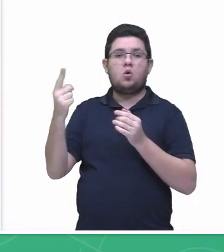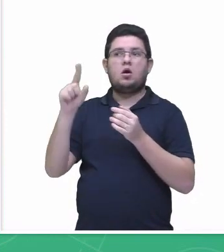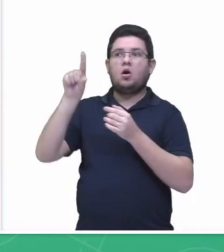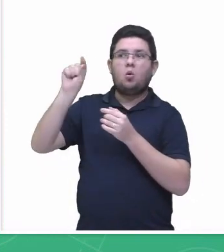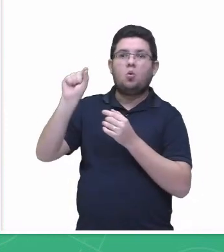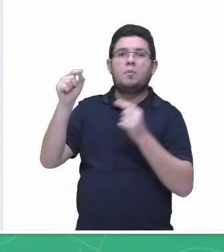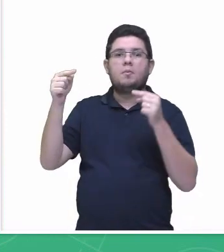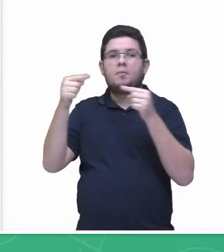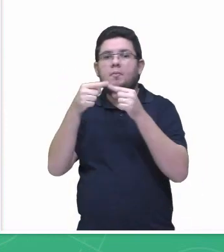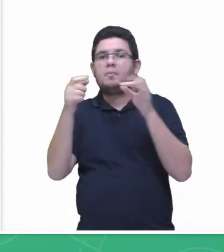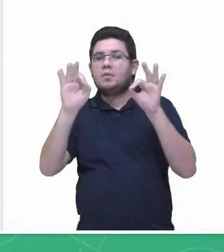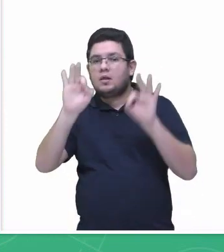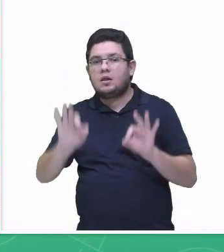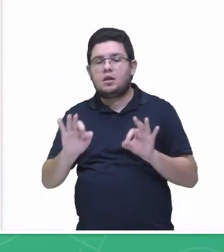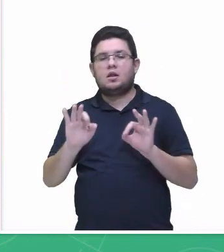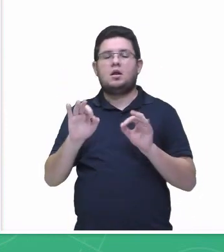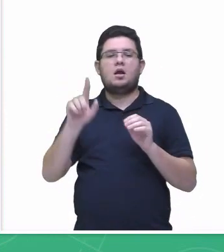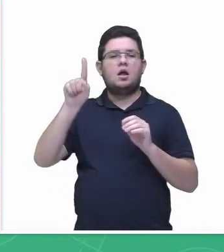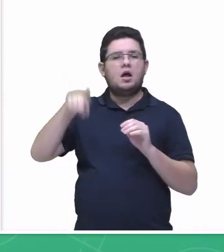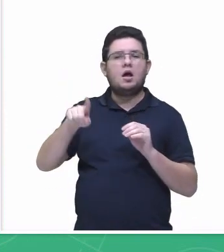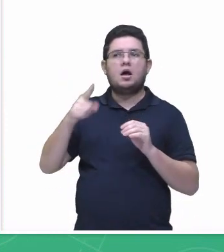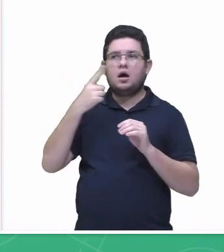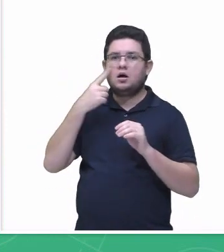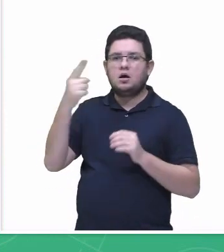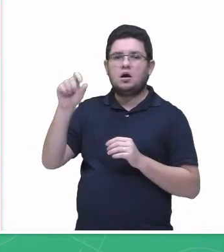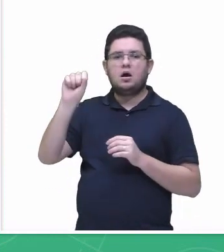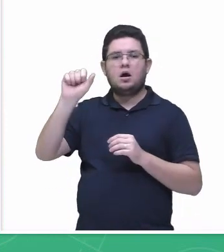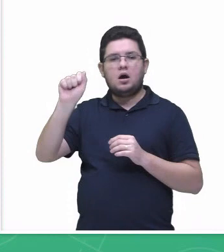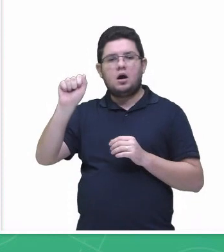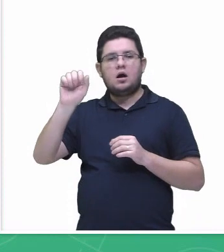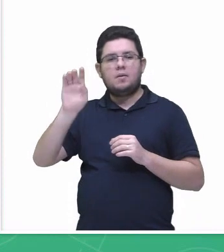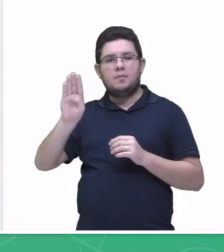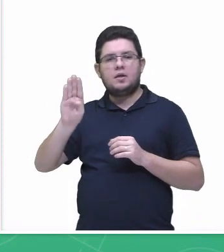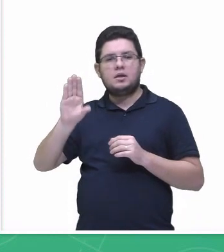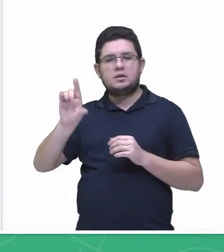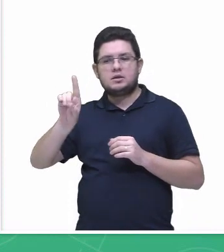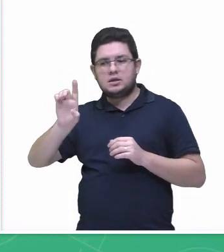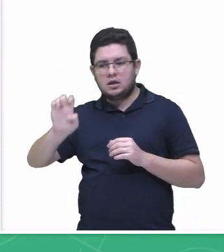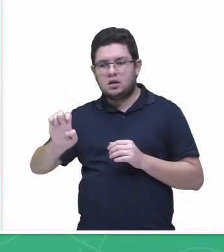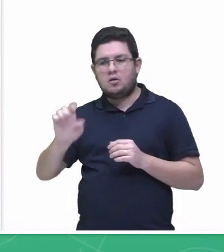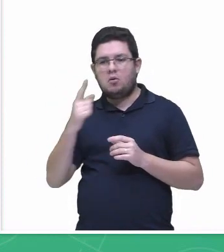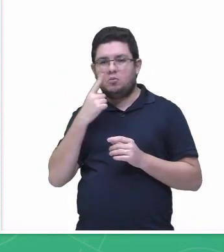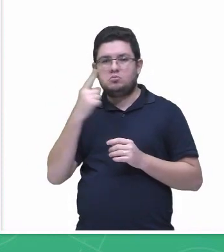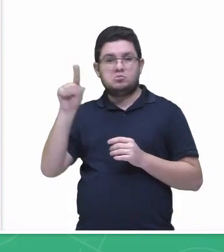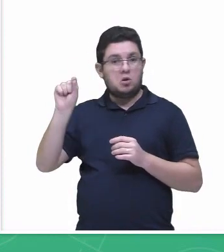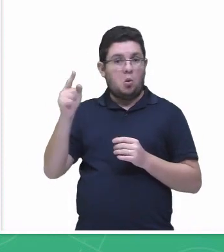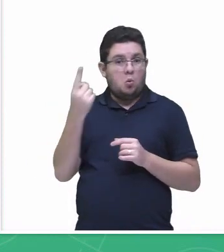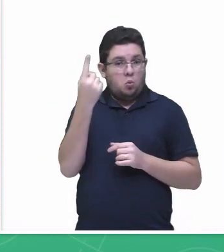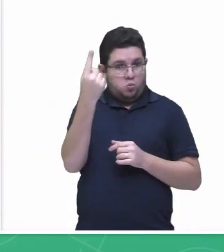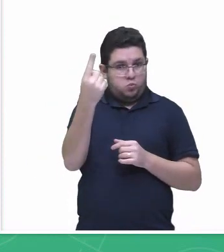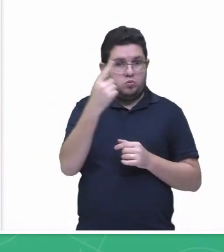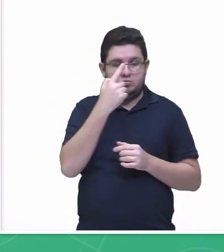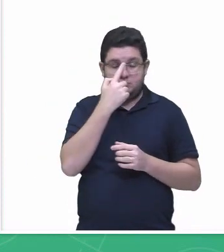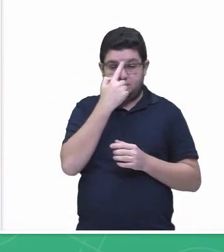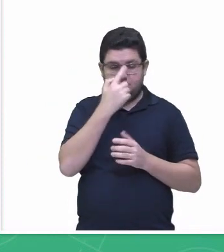essa. Solução saturada, solução insaturada ou solução